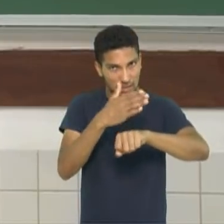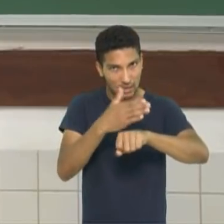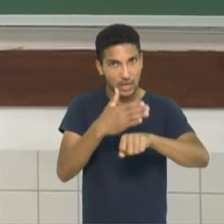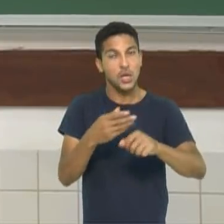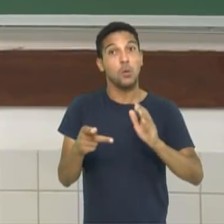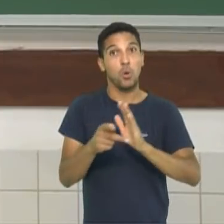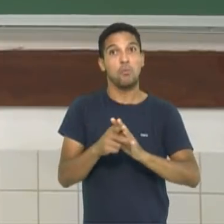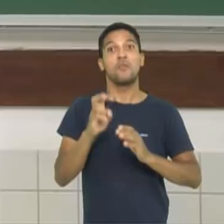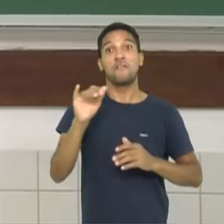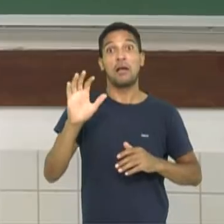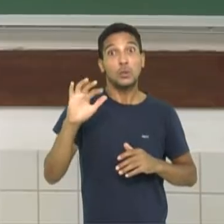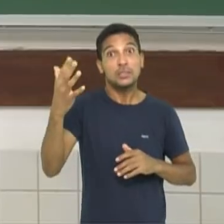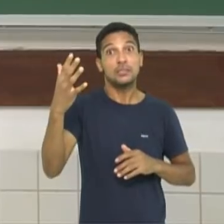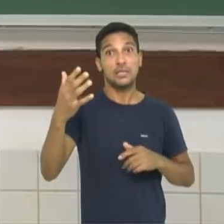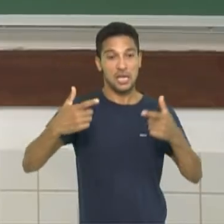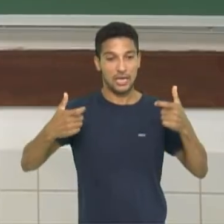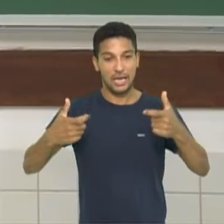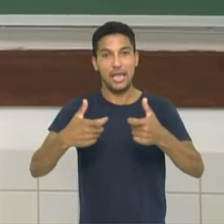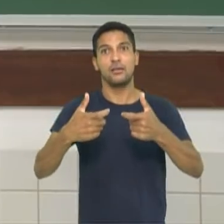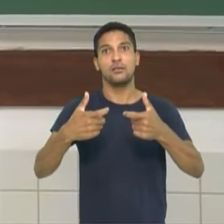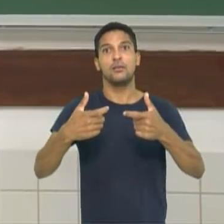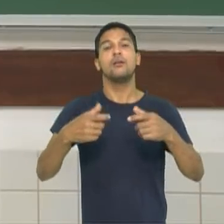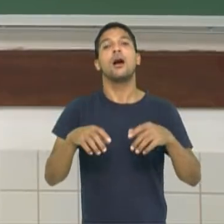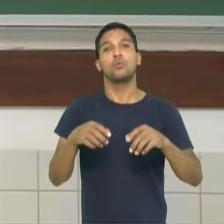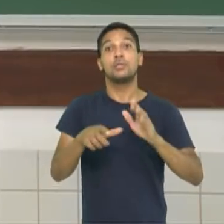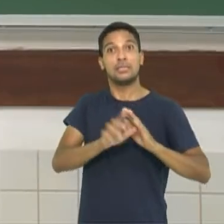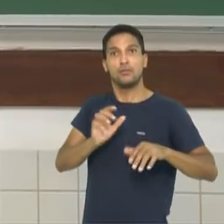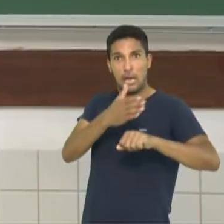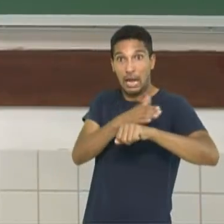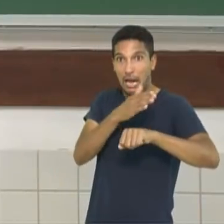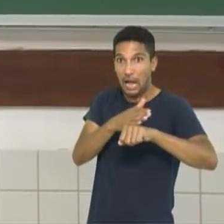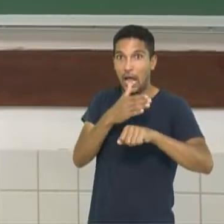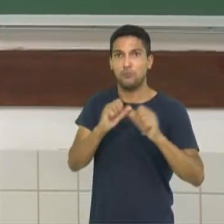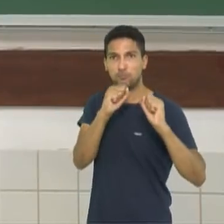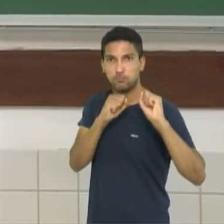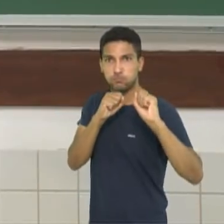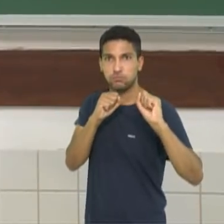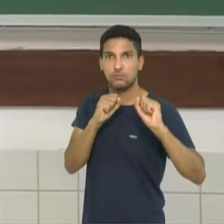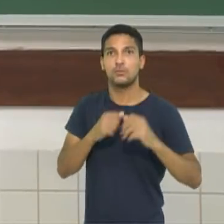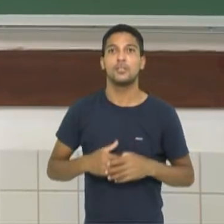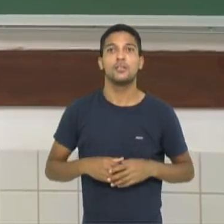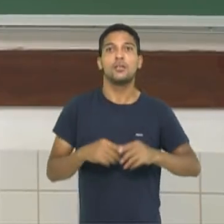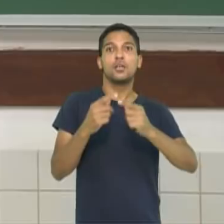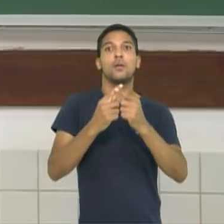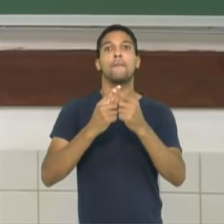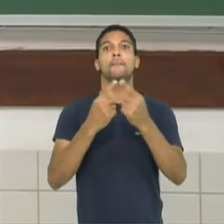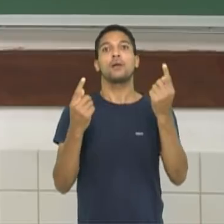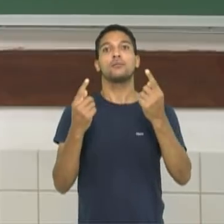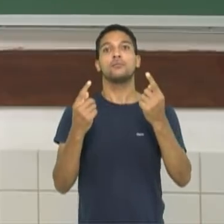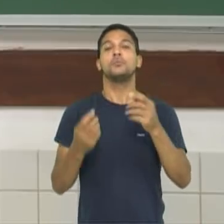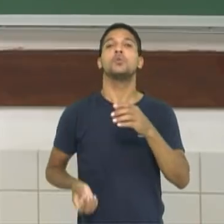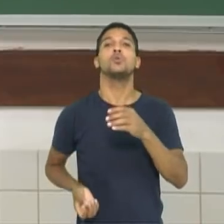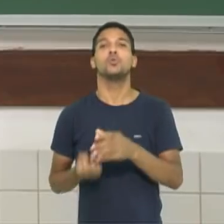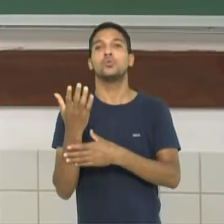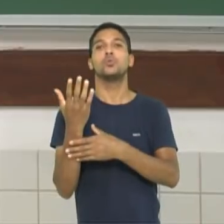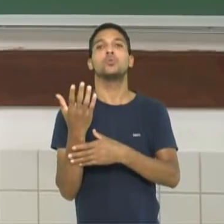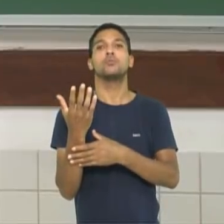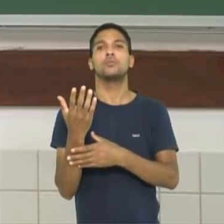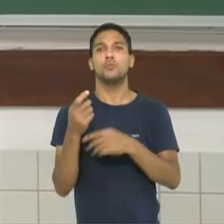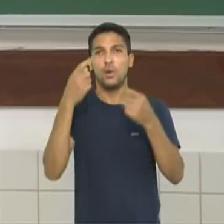as guerras, as lutas foram utilizadas como meio de ajudar o ser humano. Então, esse é um ponto interessante